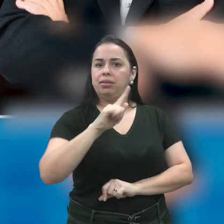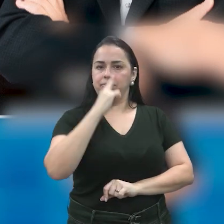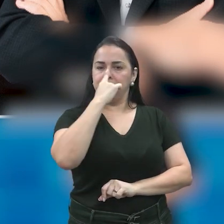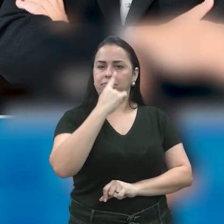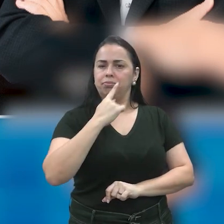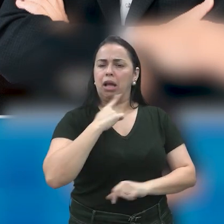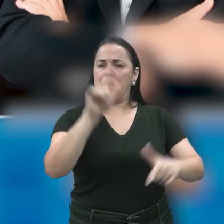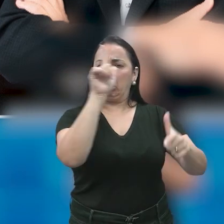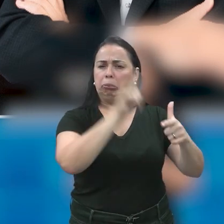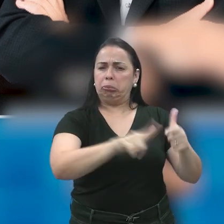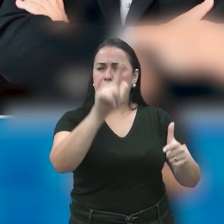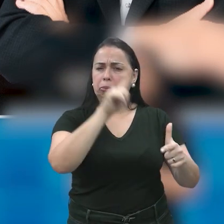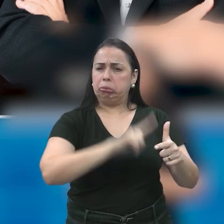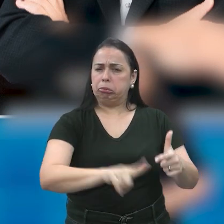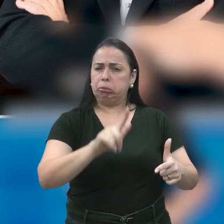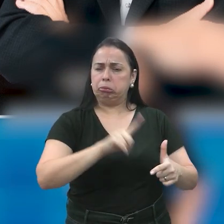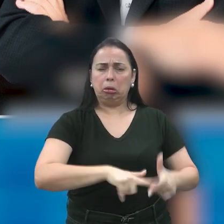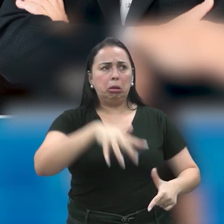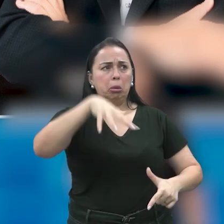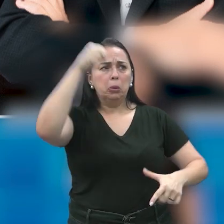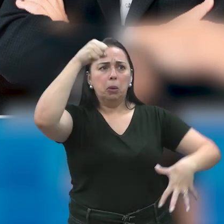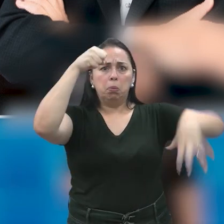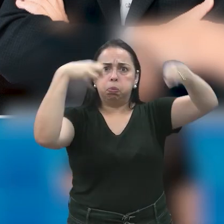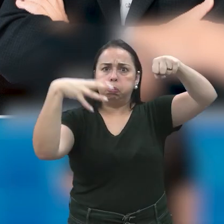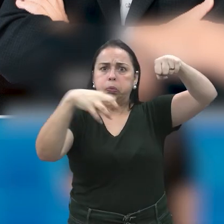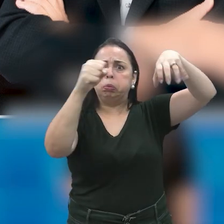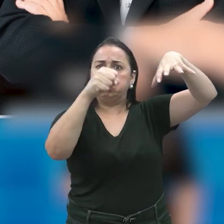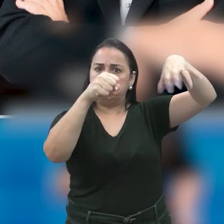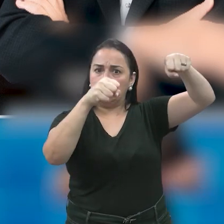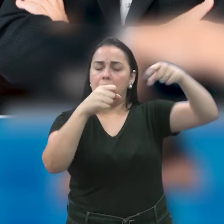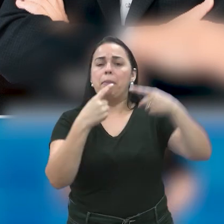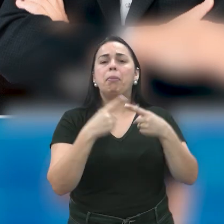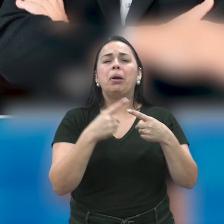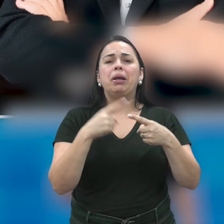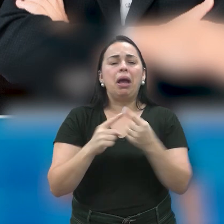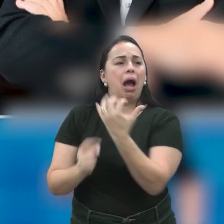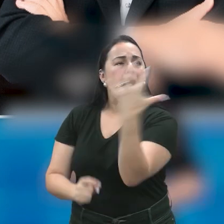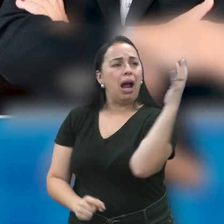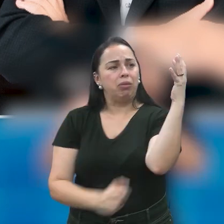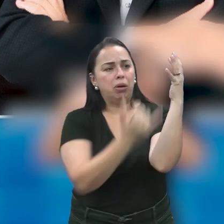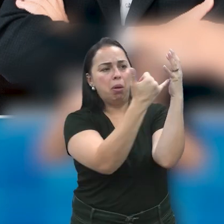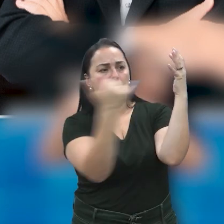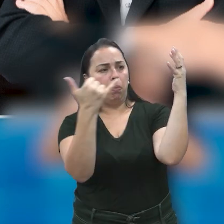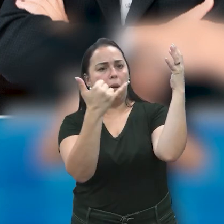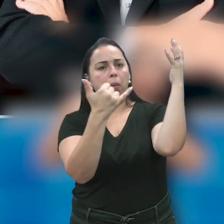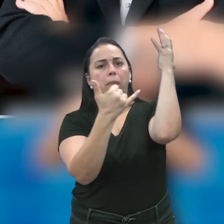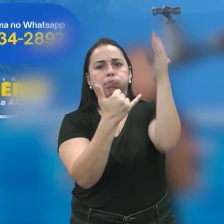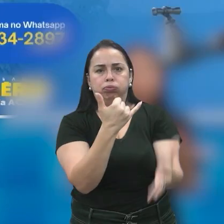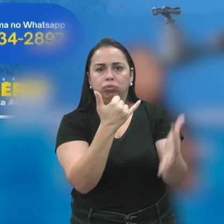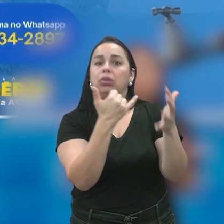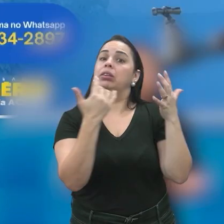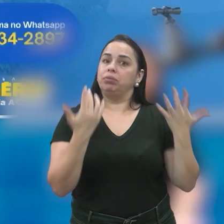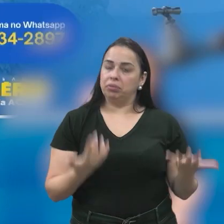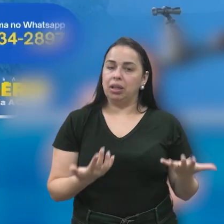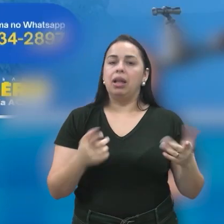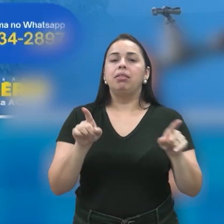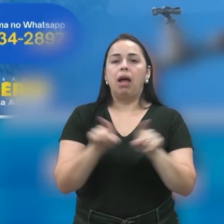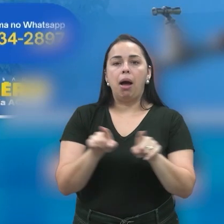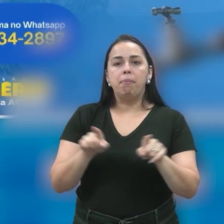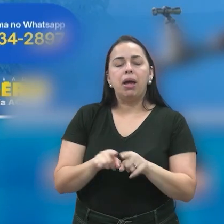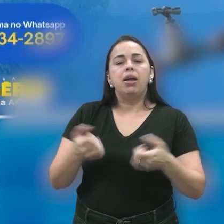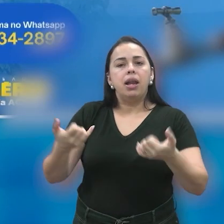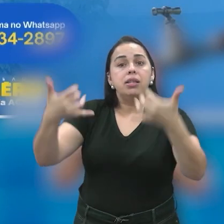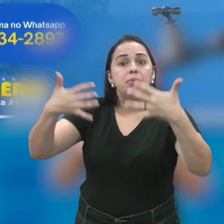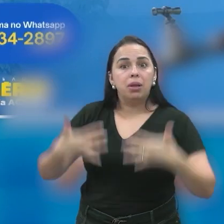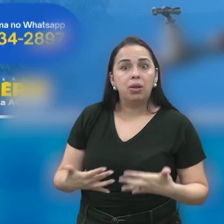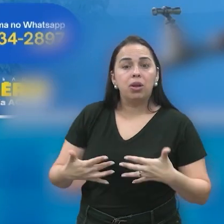Melo tem enfrentado problemas com a falta de energia causados por árvores próximas à fiação. Ainda de acordo com a Acazem, a